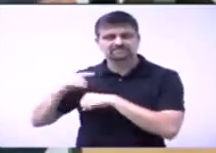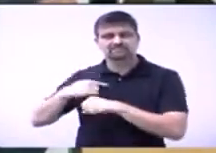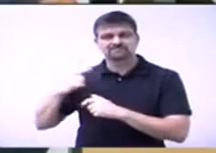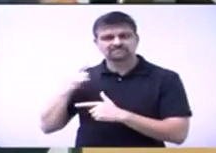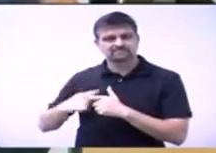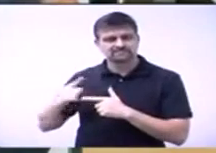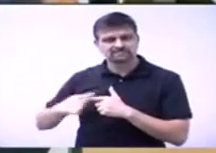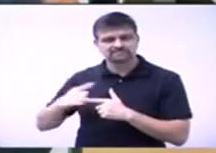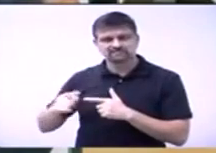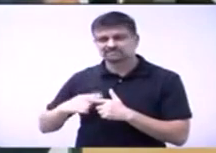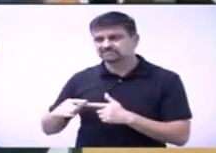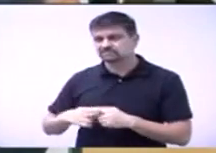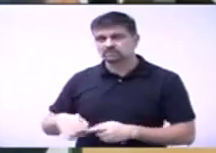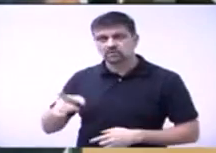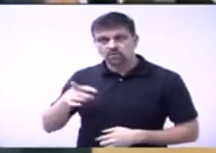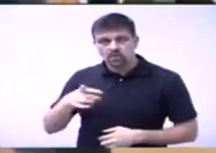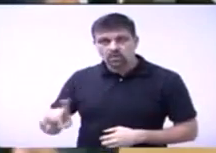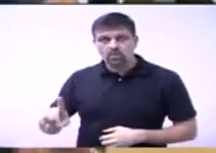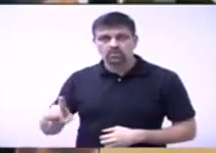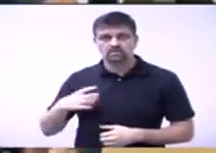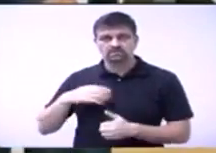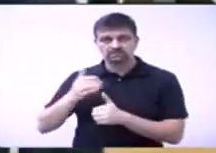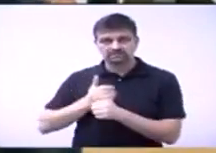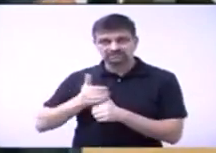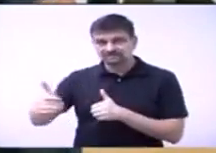no último mandato nós não tínhamos ainda a janela,